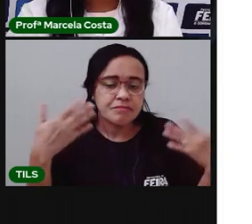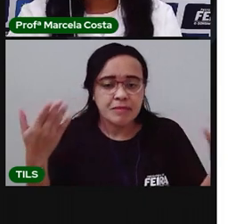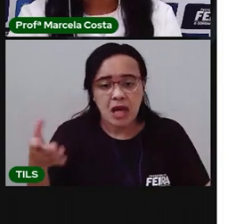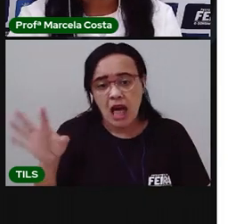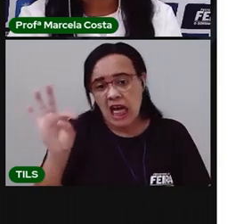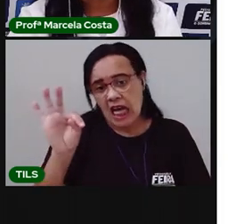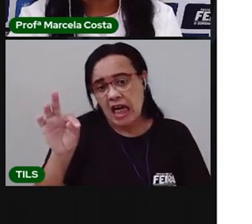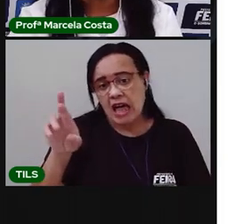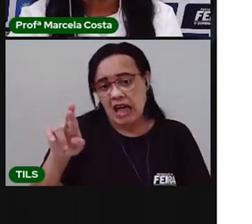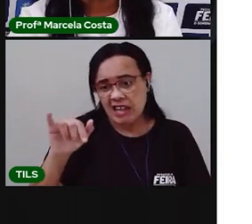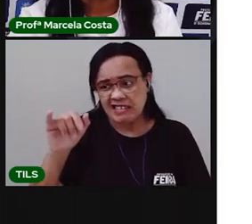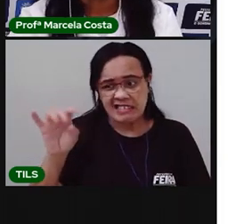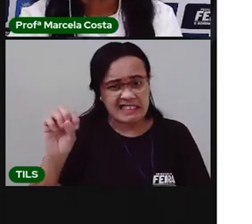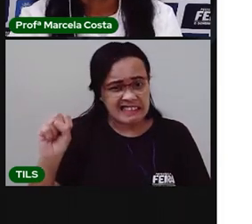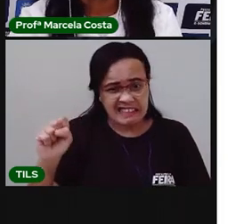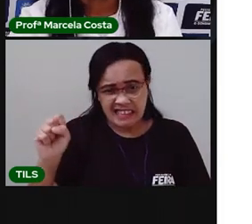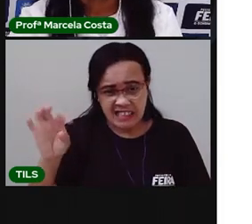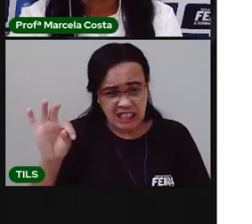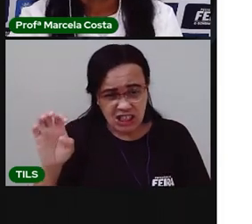triste?